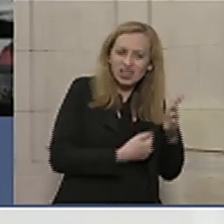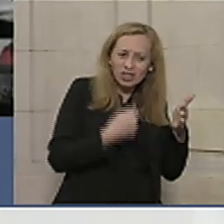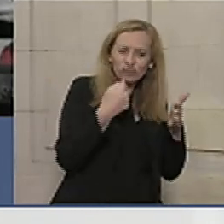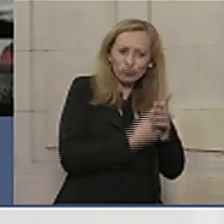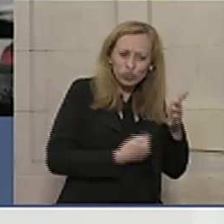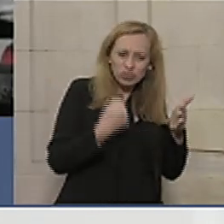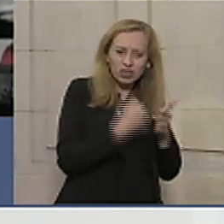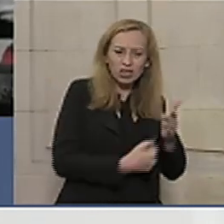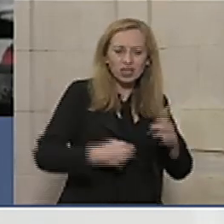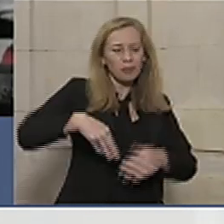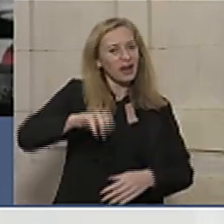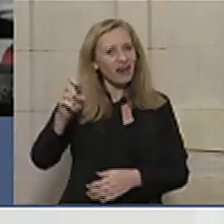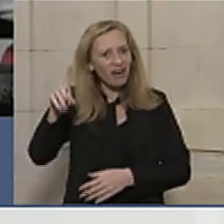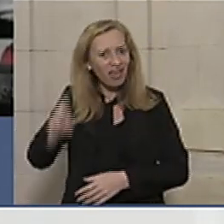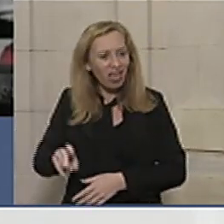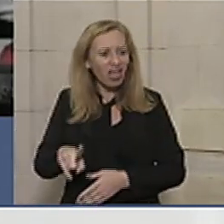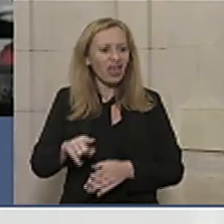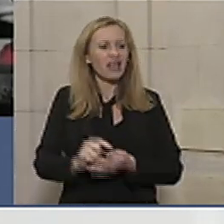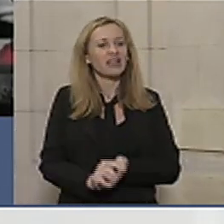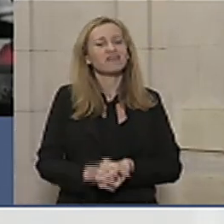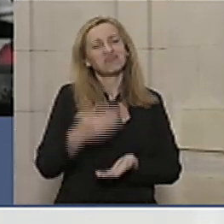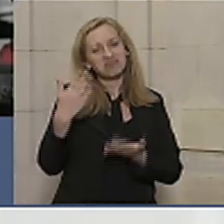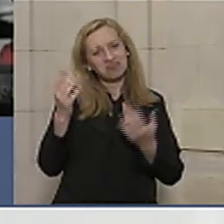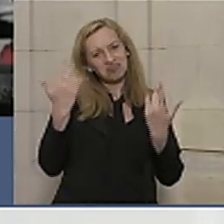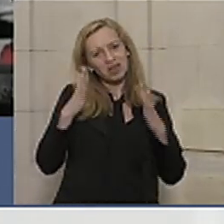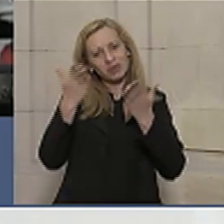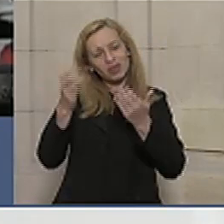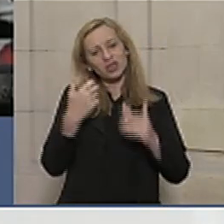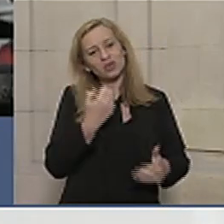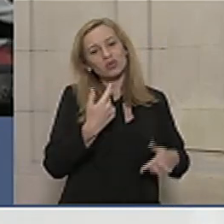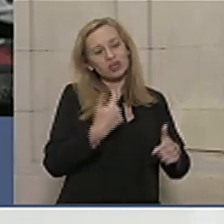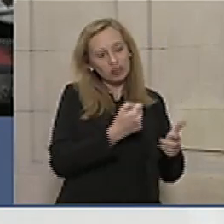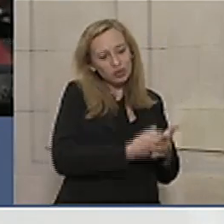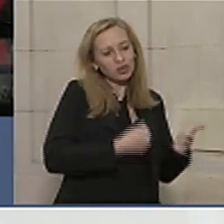Ostras, Campos, parabéns por sua luta, tem que aumentar a